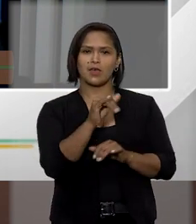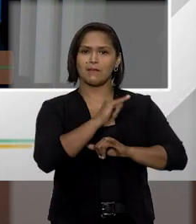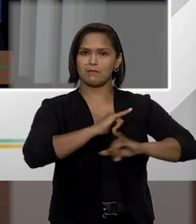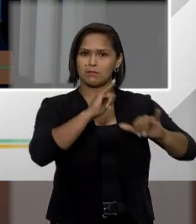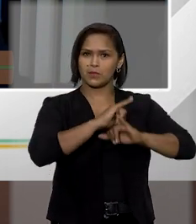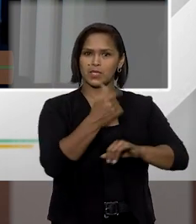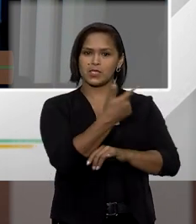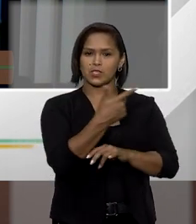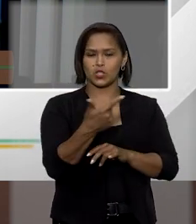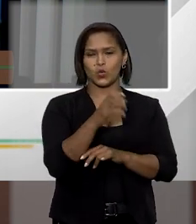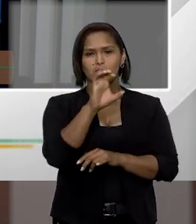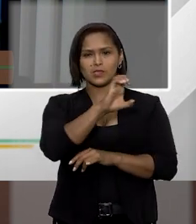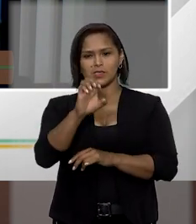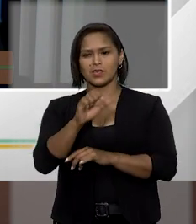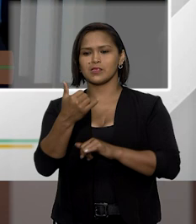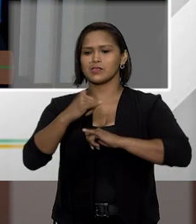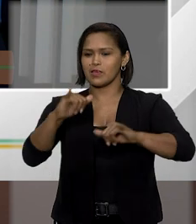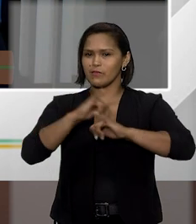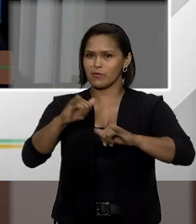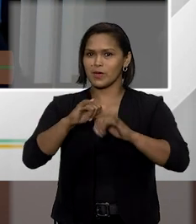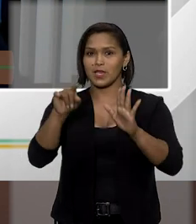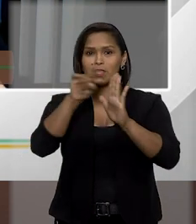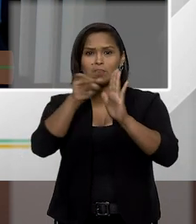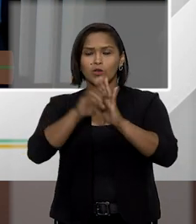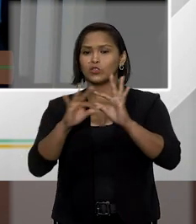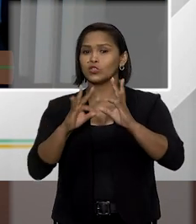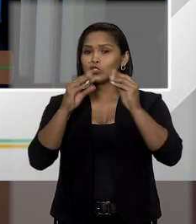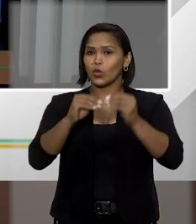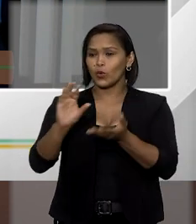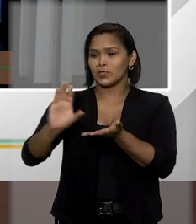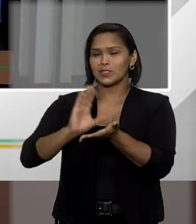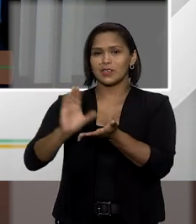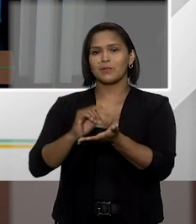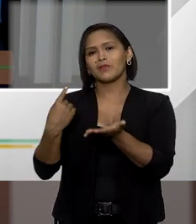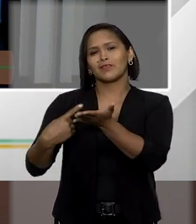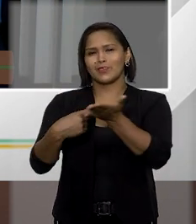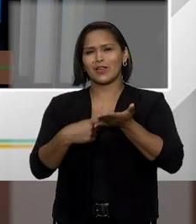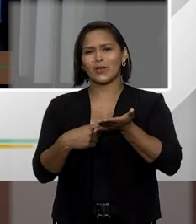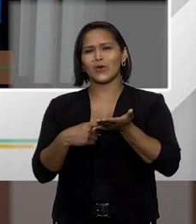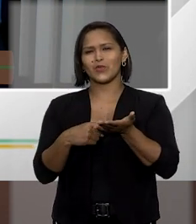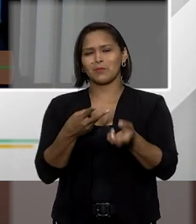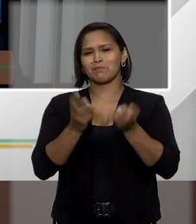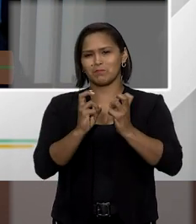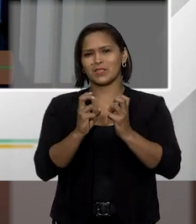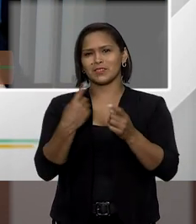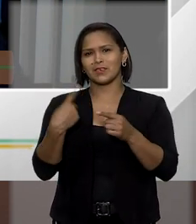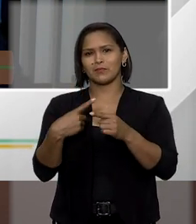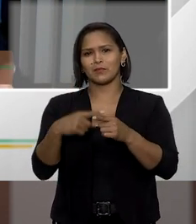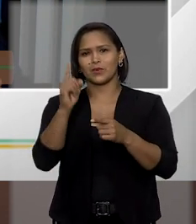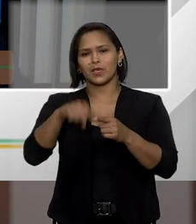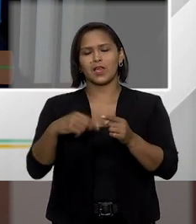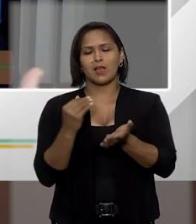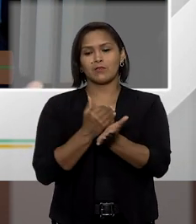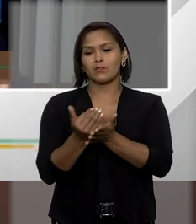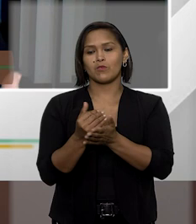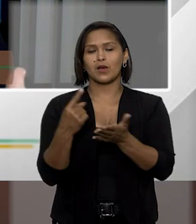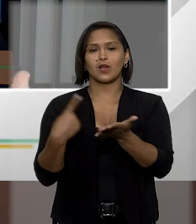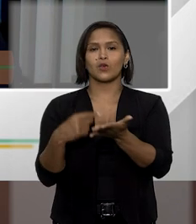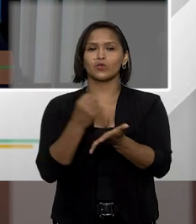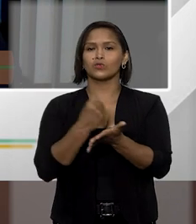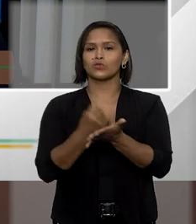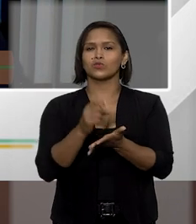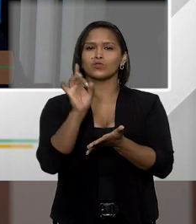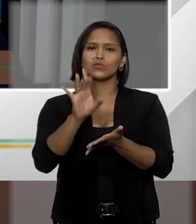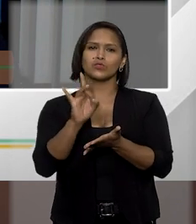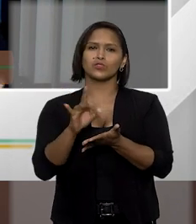B a questão 2 e a empresa C a questão 3, e todas elas se beneficiariam do acordo de leniência, fazendo com que o acordo não passasse, na verdade,